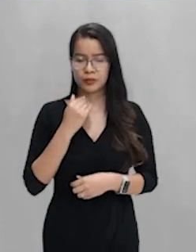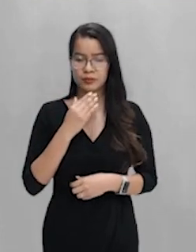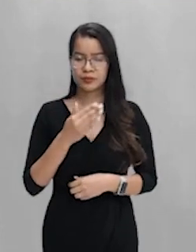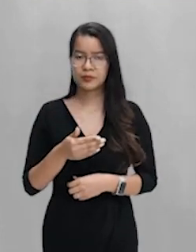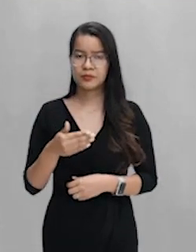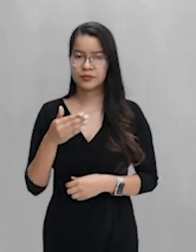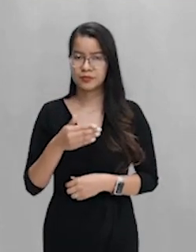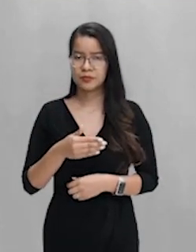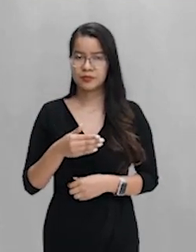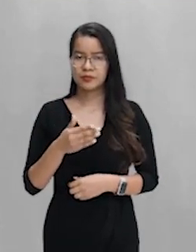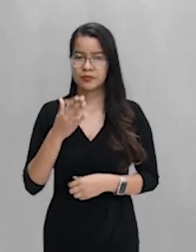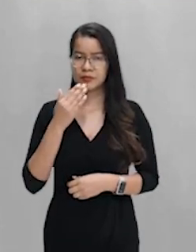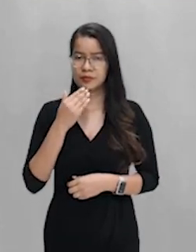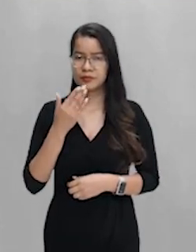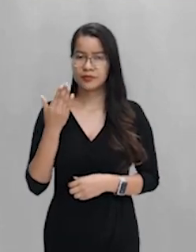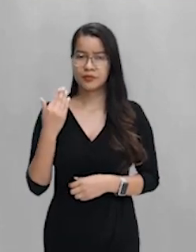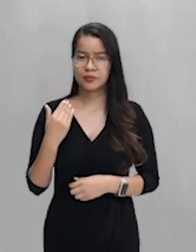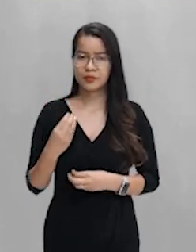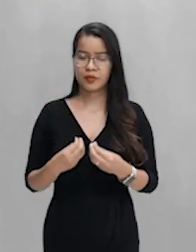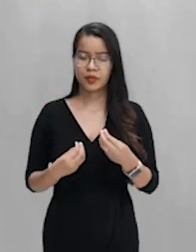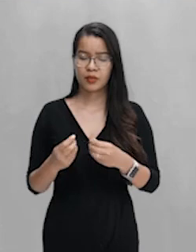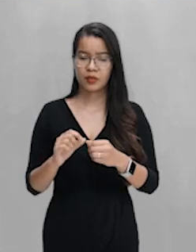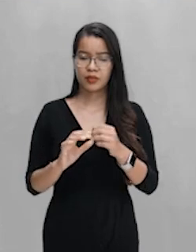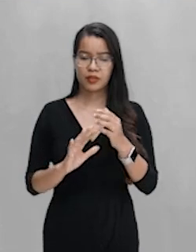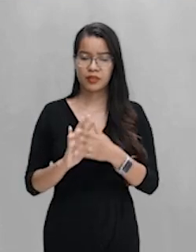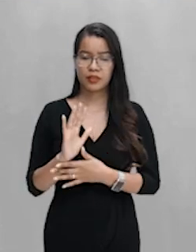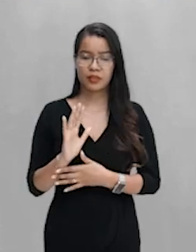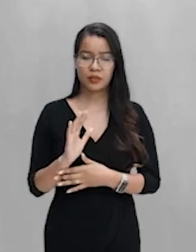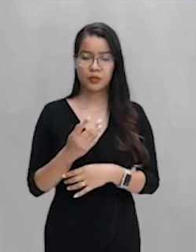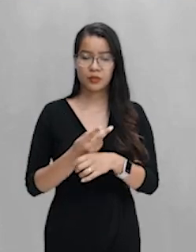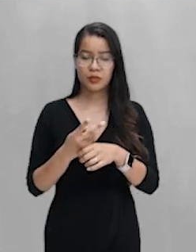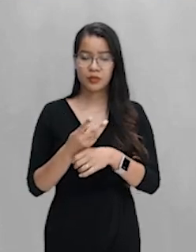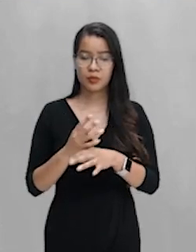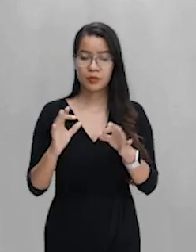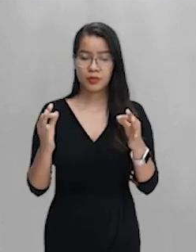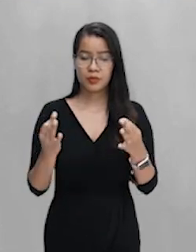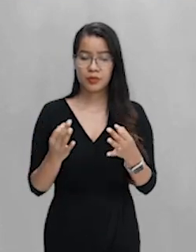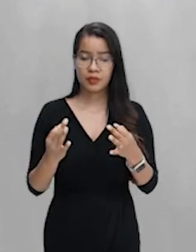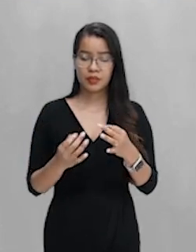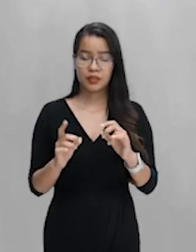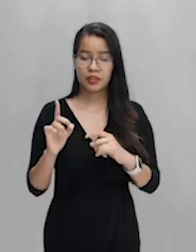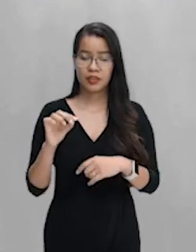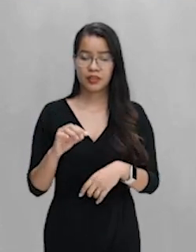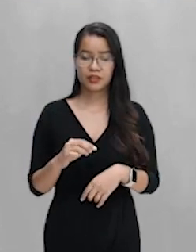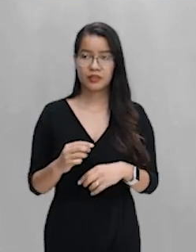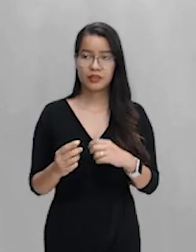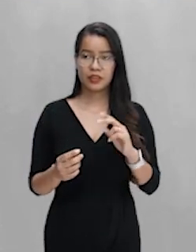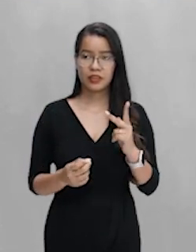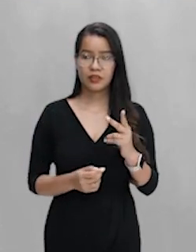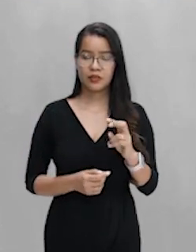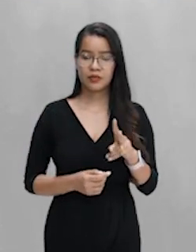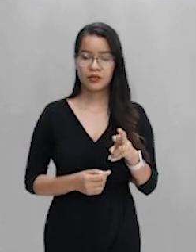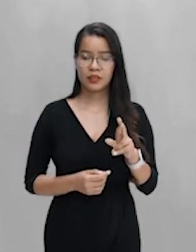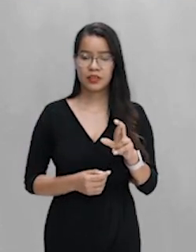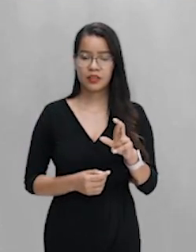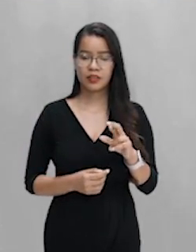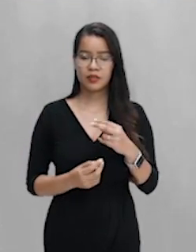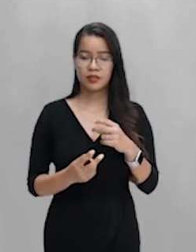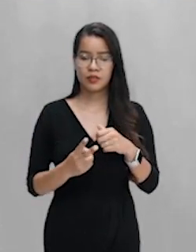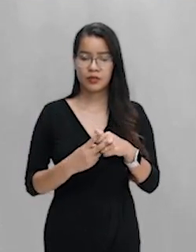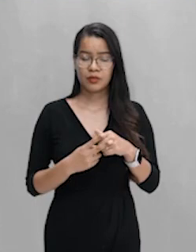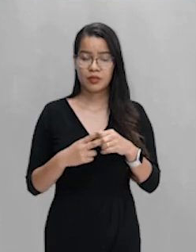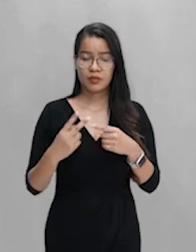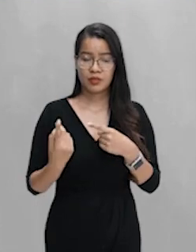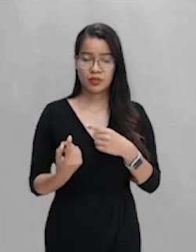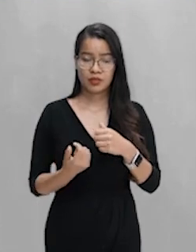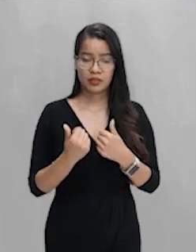particípio? Comido. Como eu tenho que formar o meu pluscuamperfeito? Haber, que é o verbo auxiliar, mas o principal que é